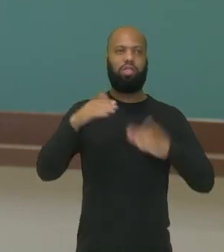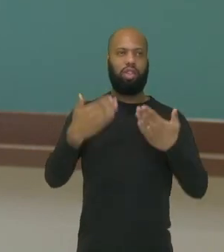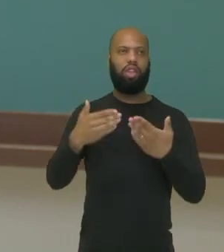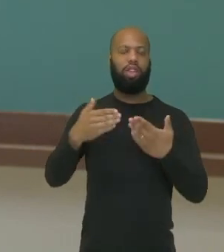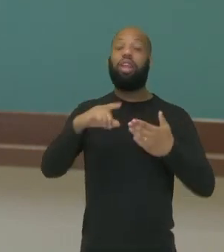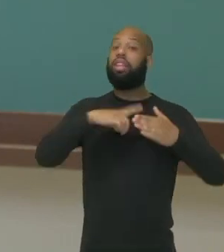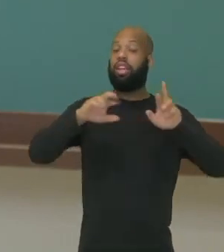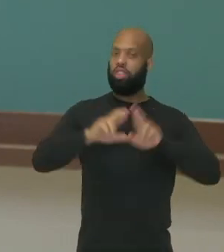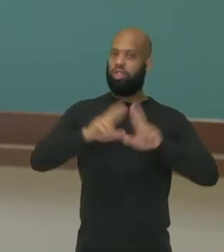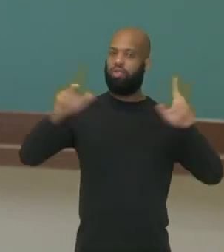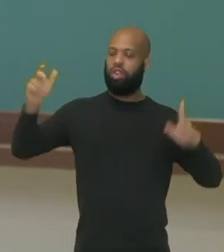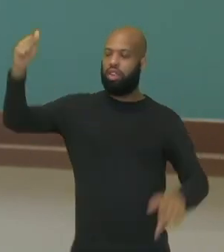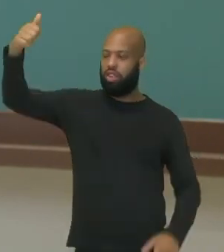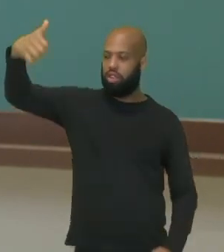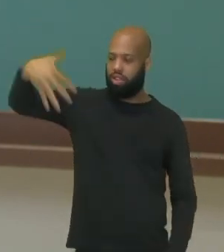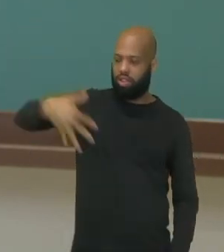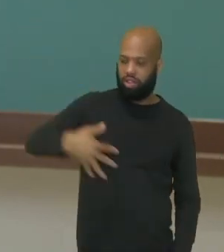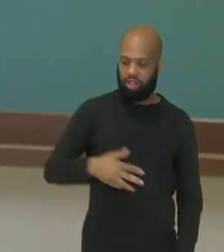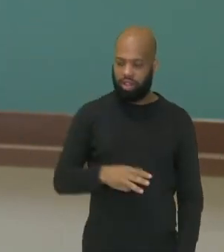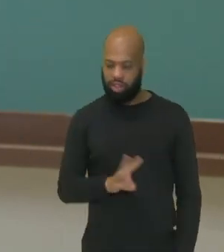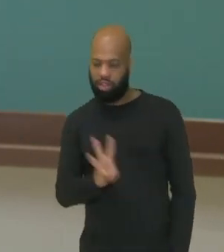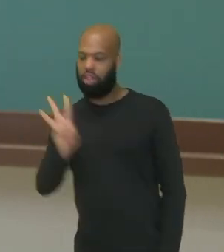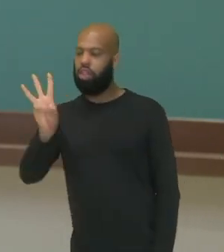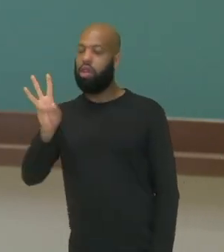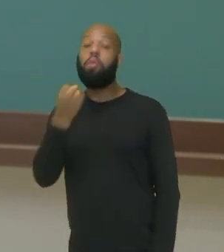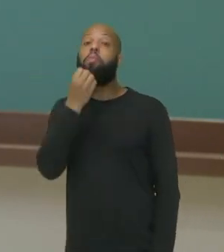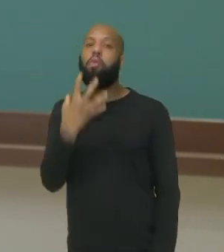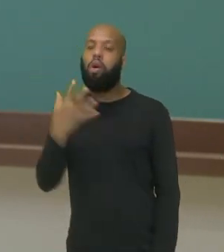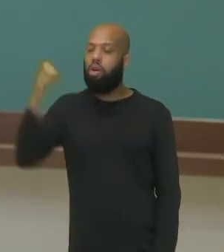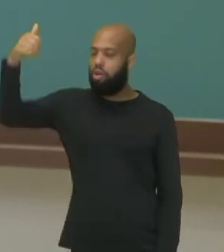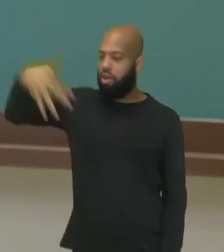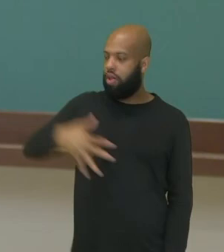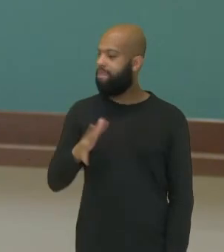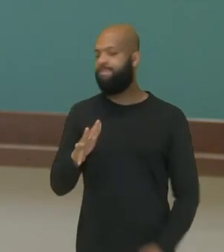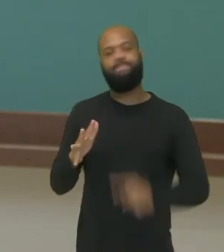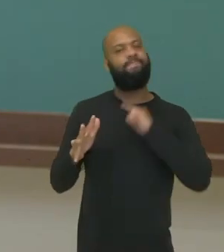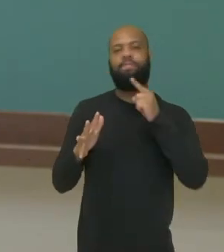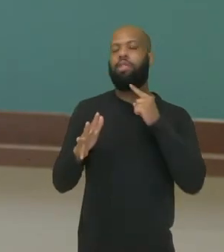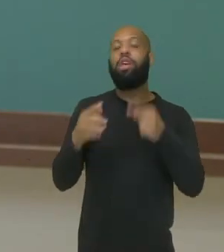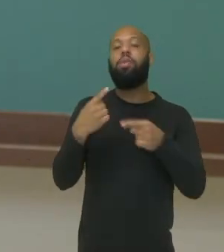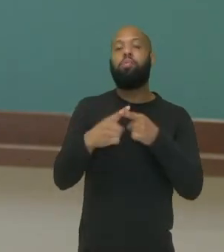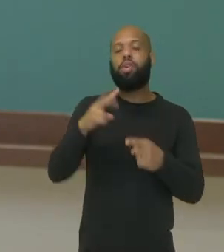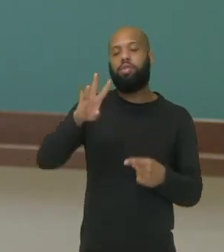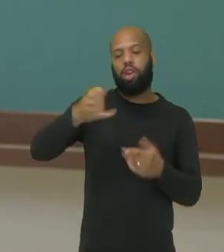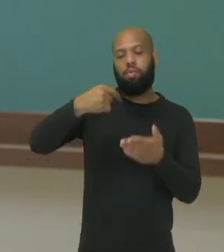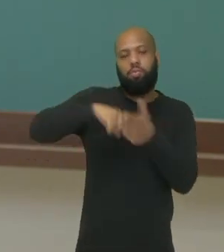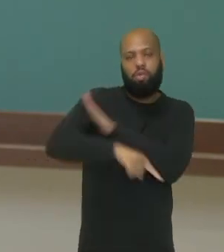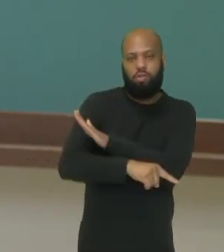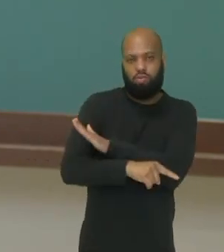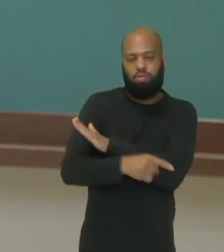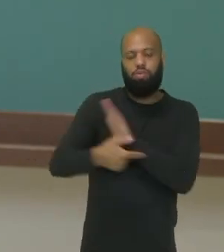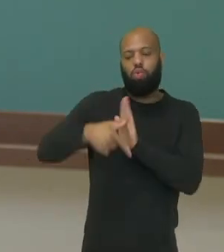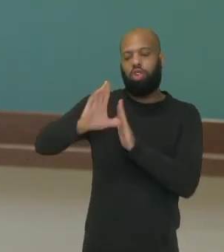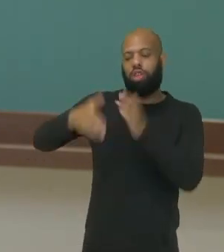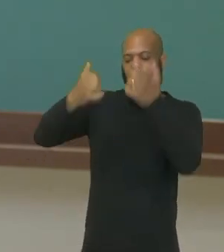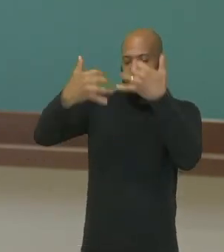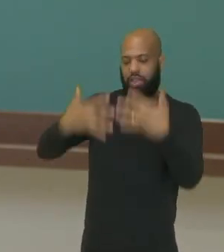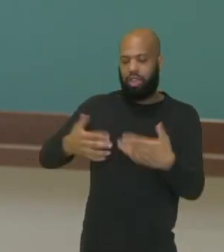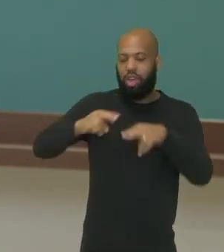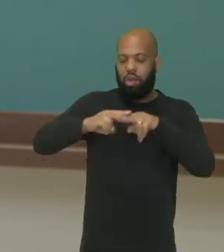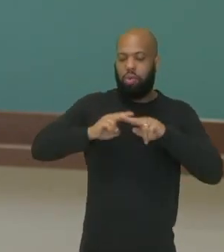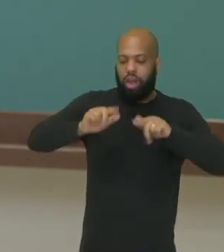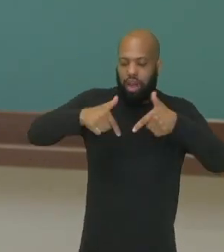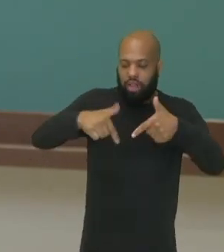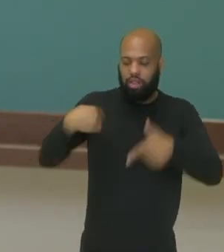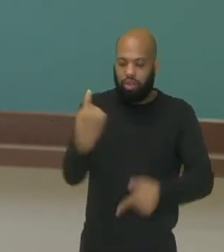estufa é algo bom. O aquecimento global não é, porque ele vai intensificar o efeito estufa por conta das ações que